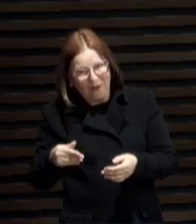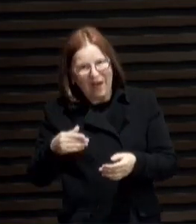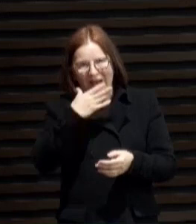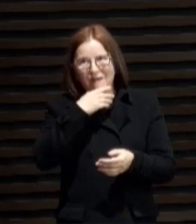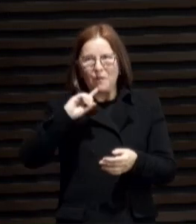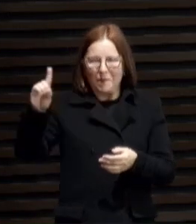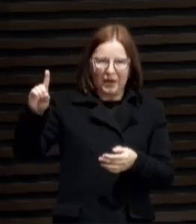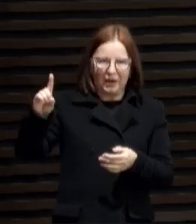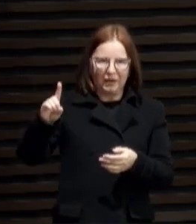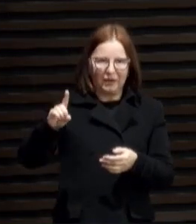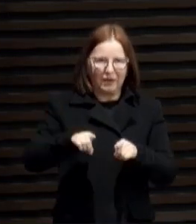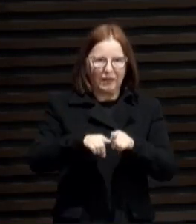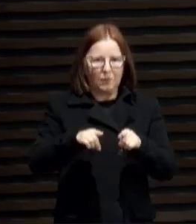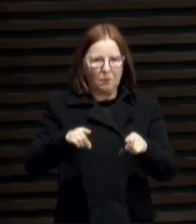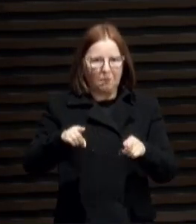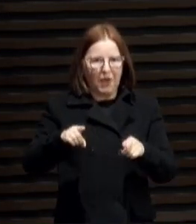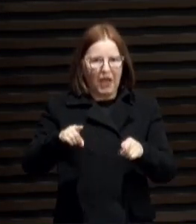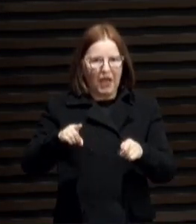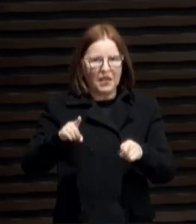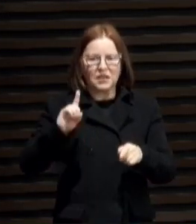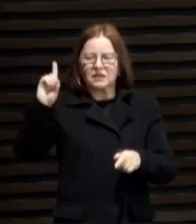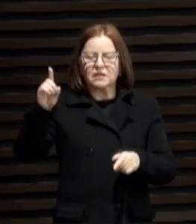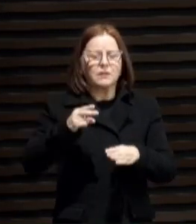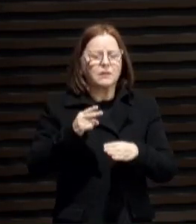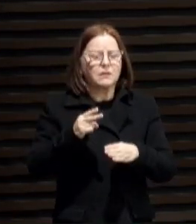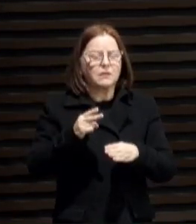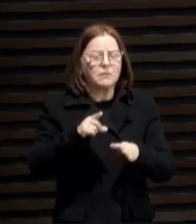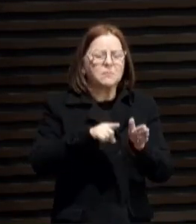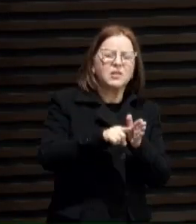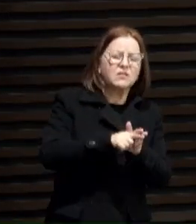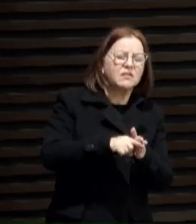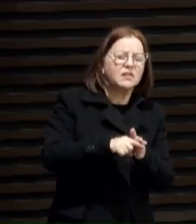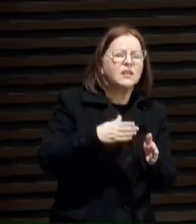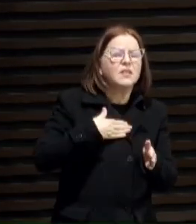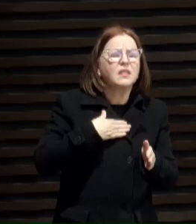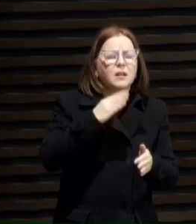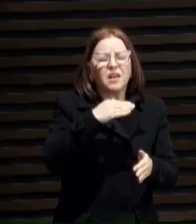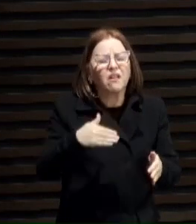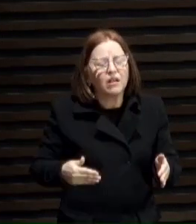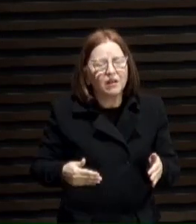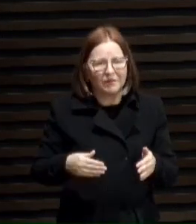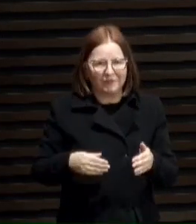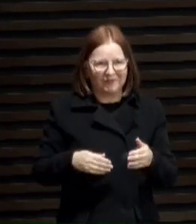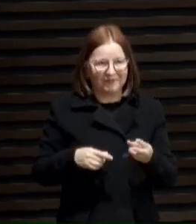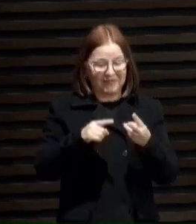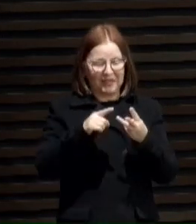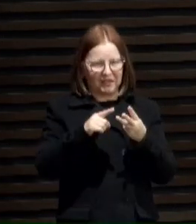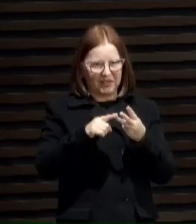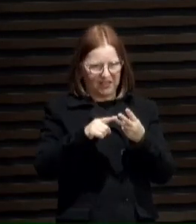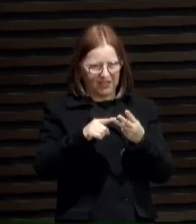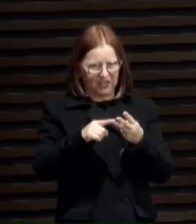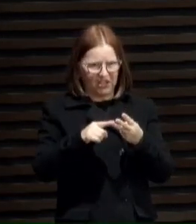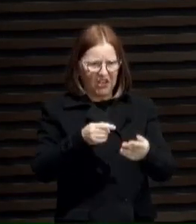3. O sacerdote despreza o nome de Deus. Oferece sobre o meu altar pão imundo e